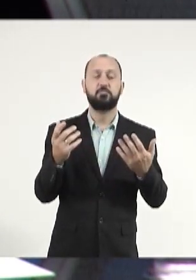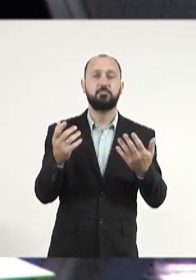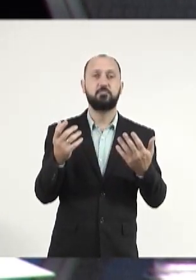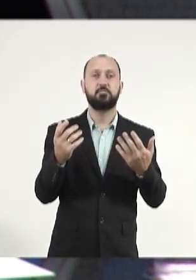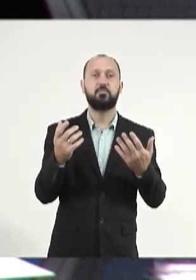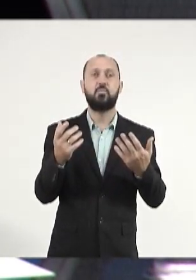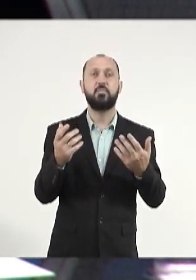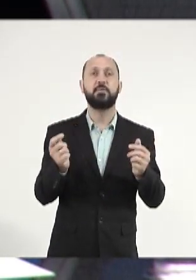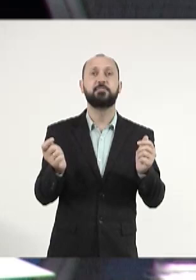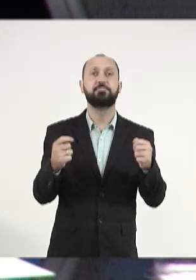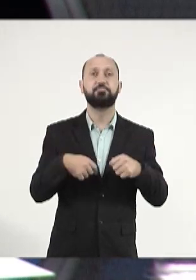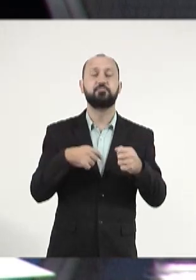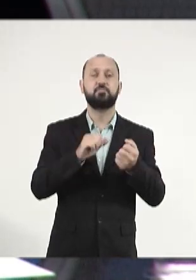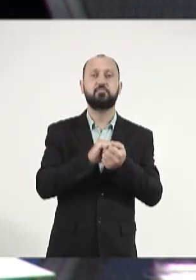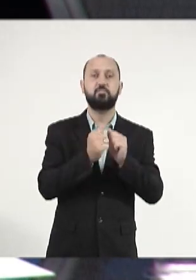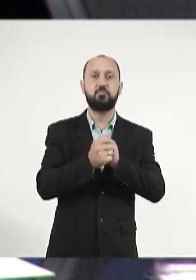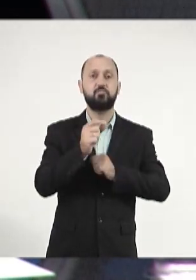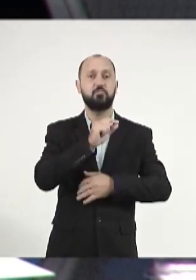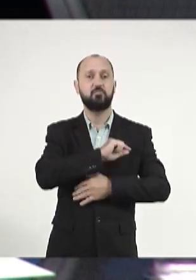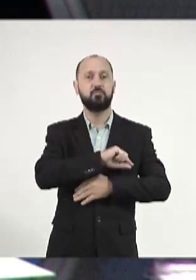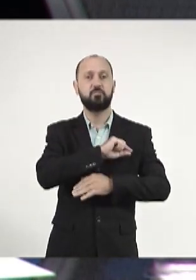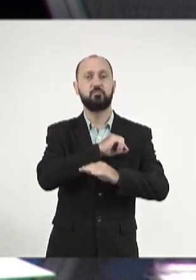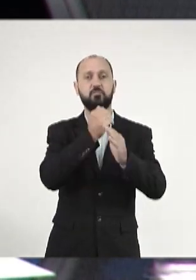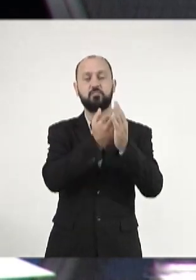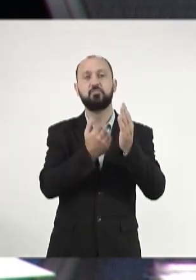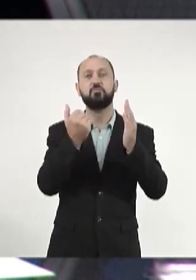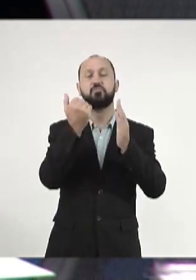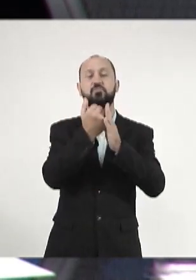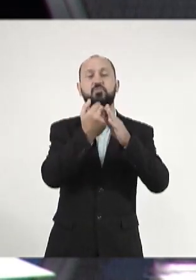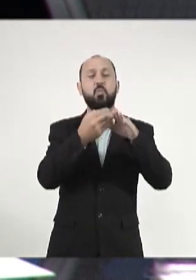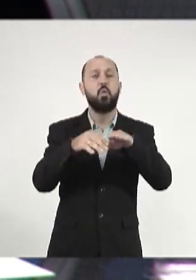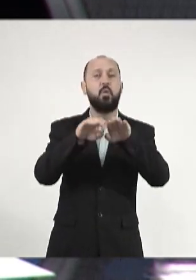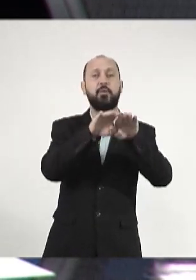principalmente que possa reajustar os salários de